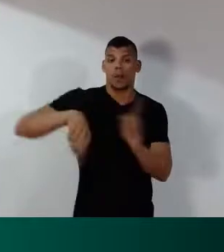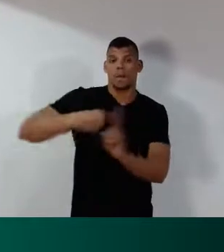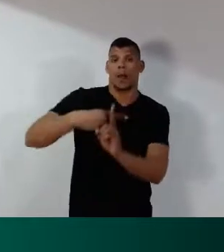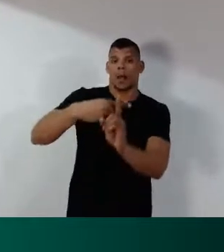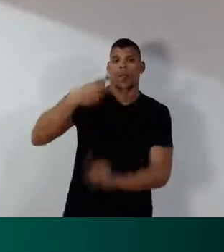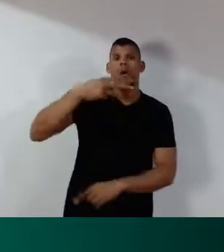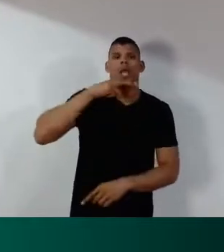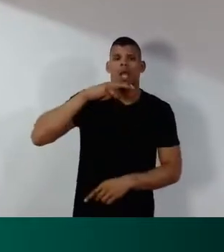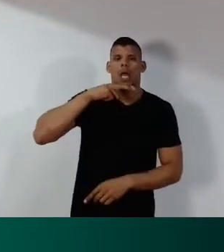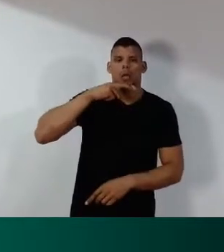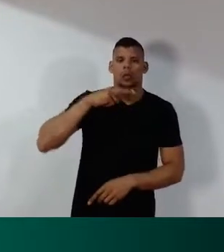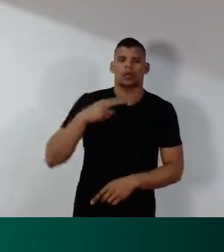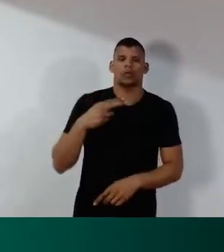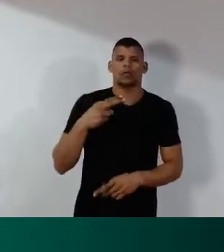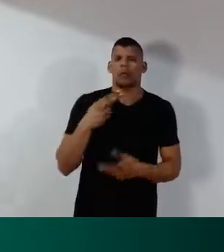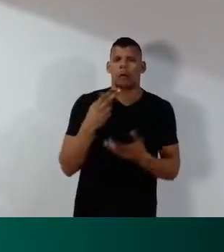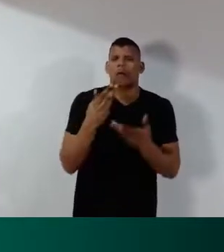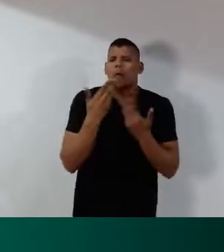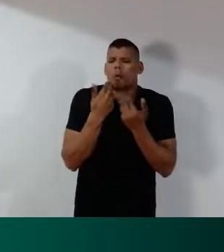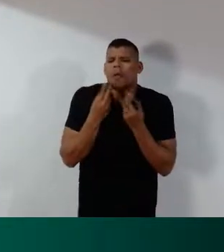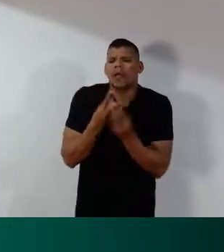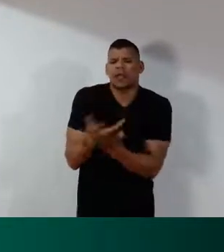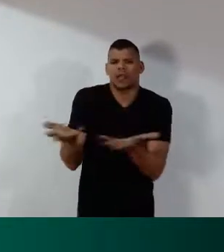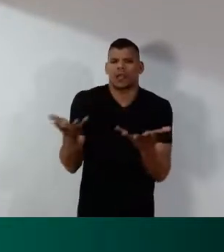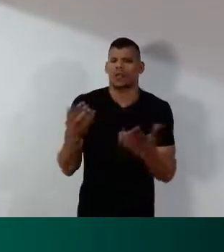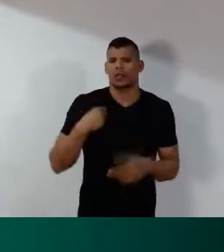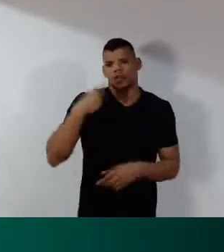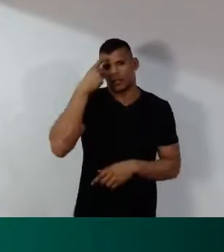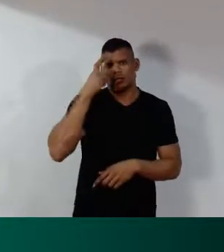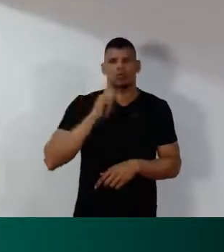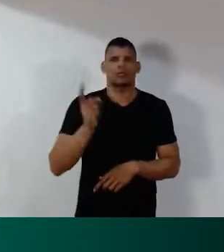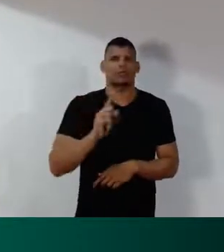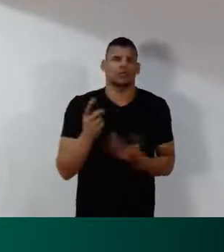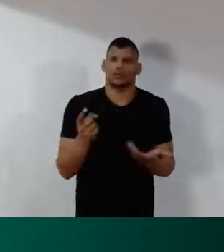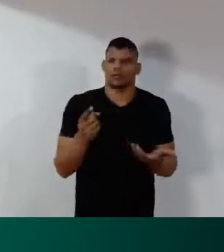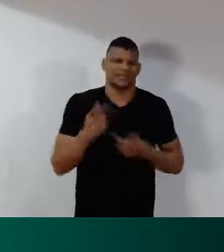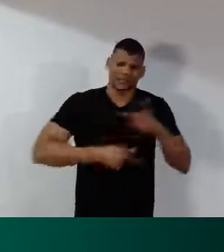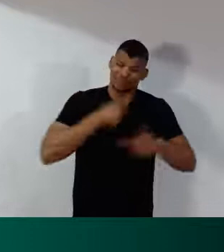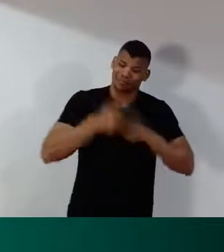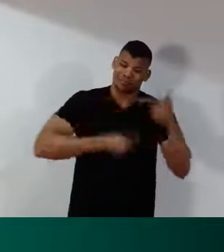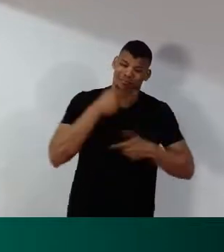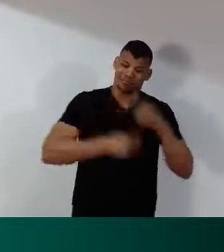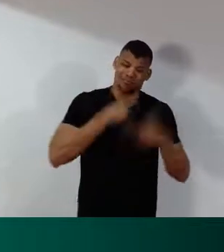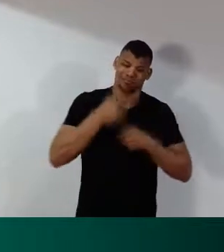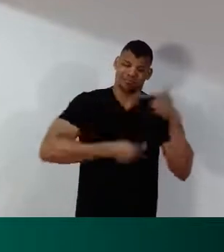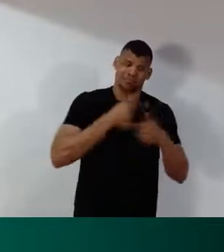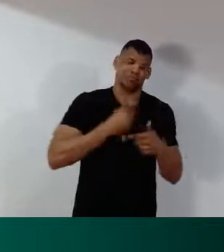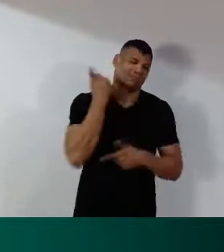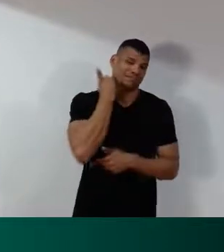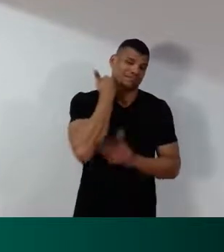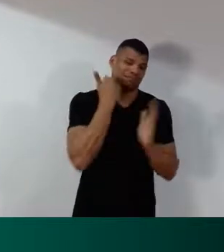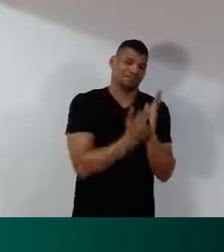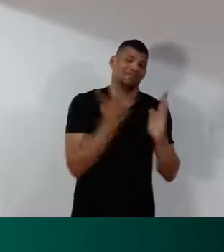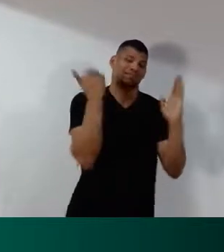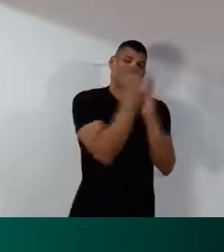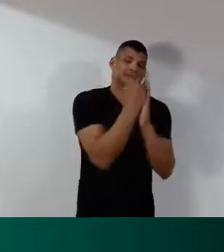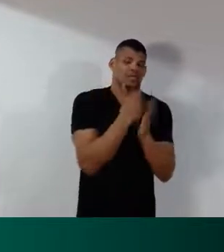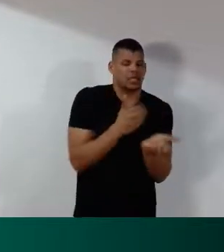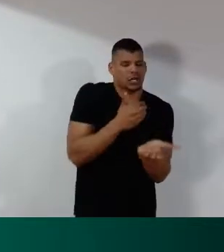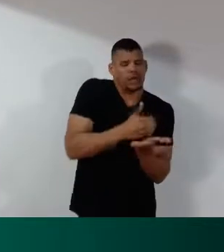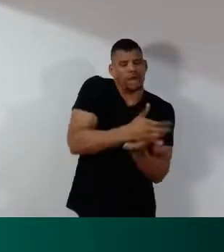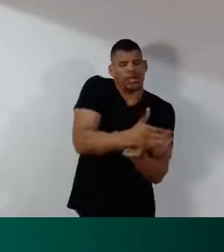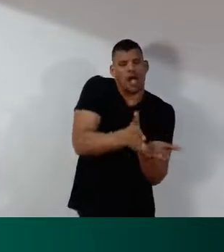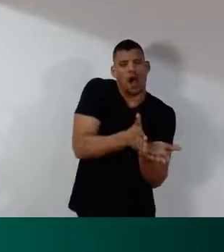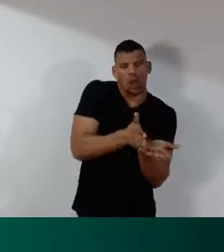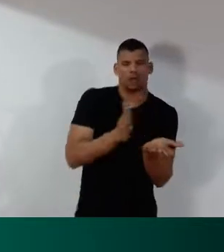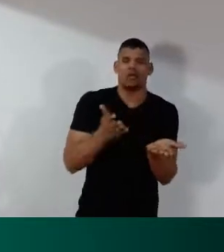netos e como ele botar comida dentro de casa eu não sei vai nos trabalhavam muito trabalhava muito e a divisão de comida